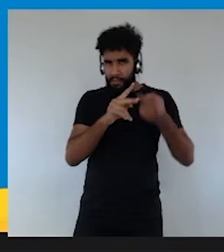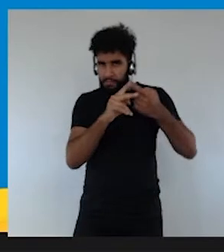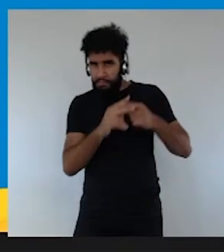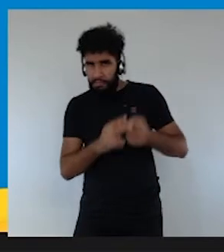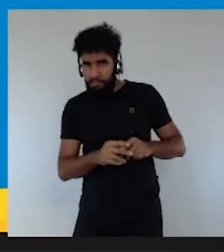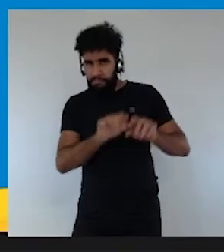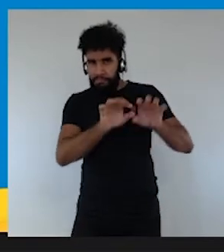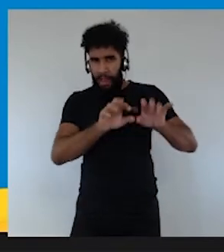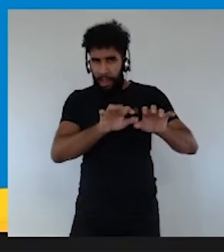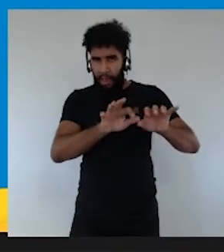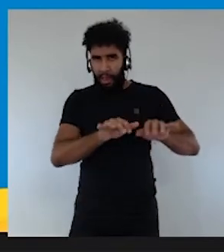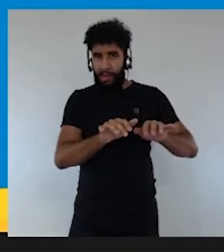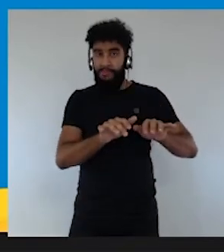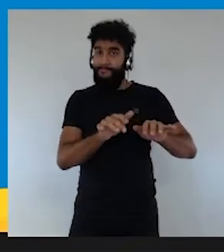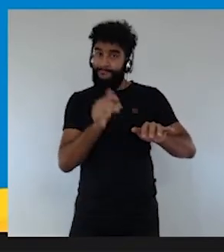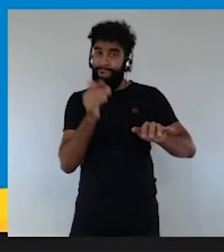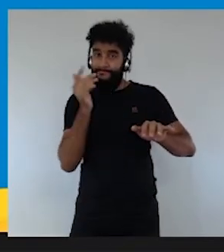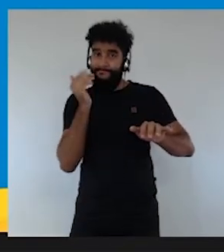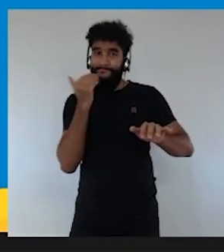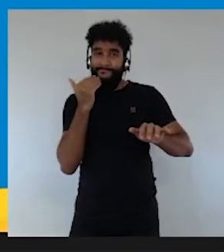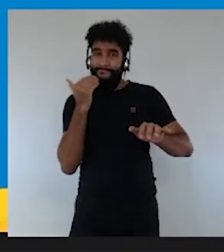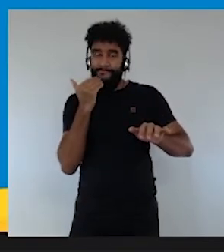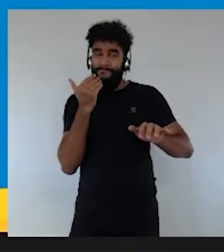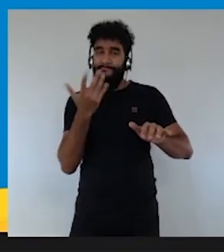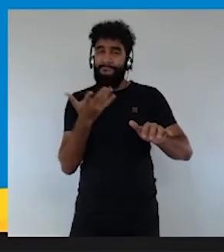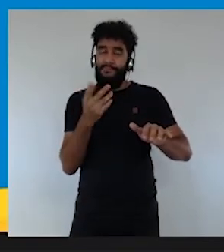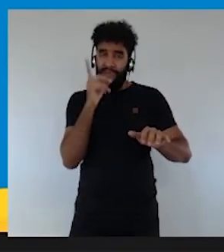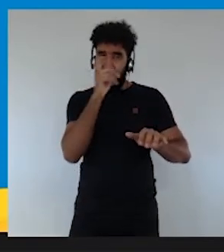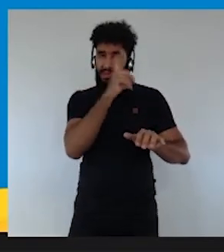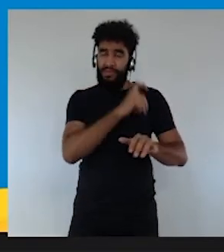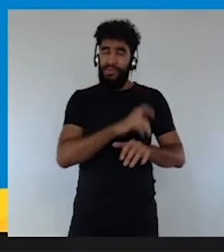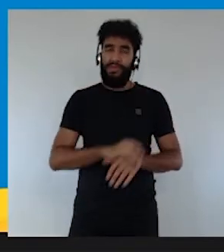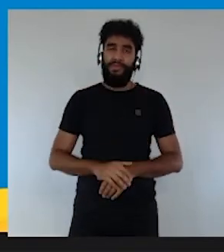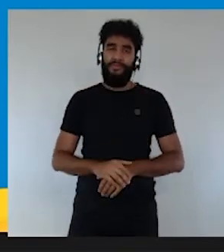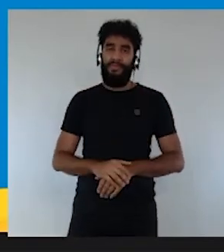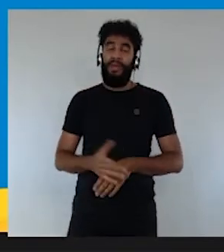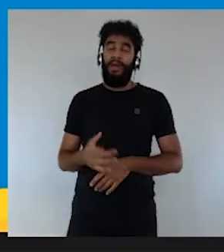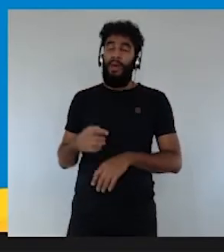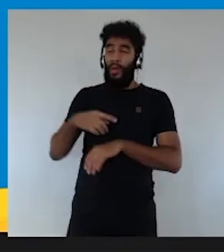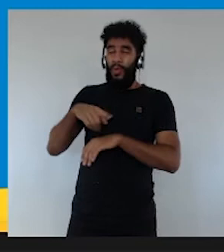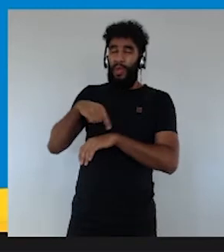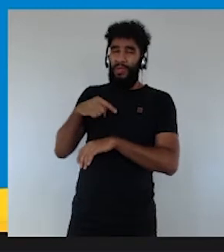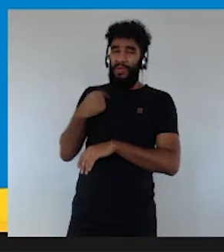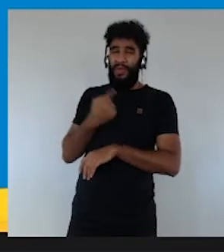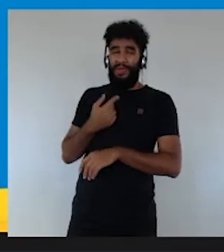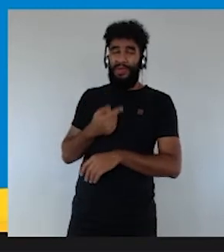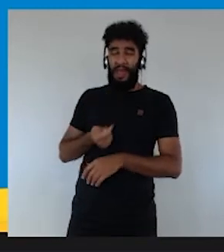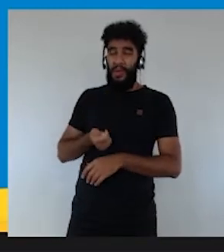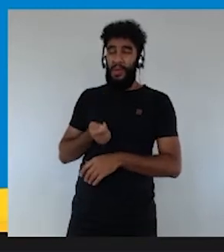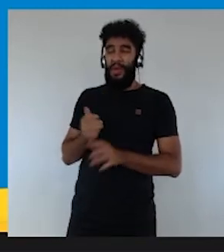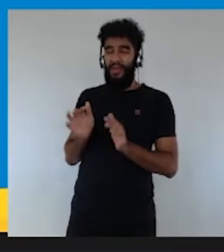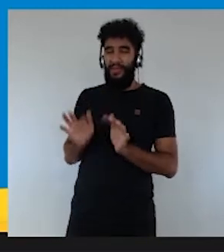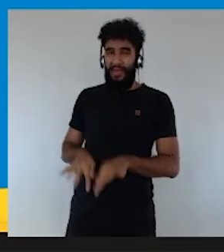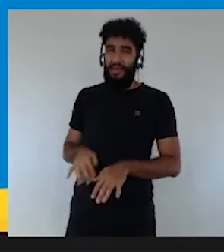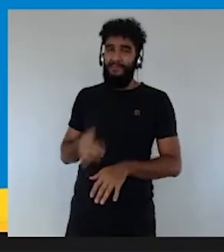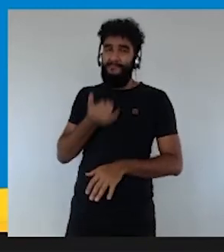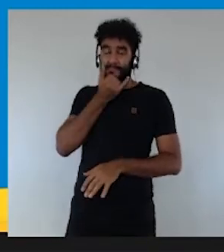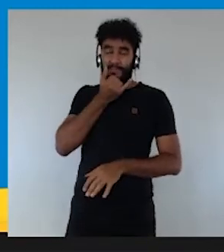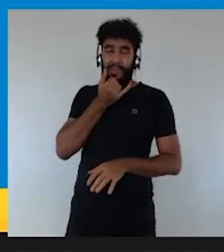novas ferramentas. Então, só uma passada rápida, o nosso tempo aqui realmente é muito apertado, só para dizer